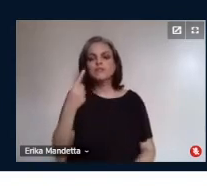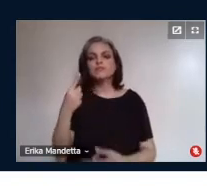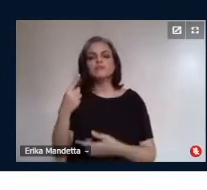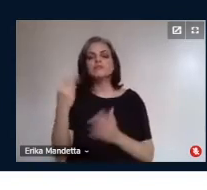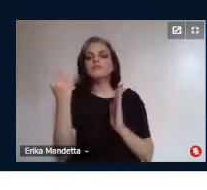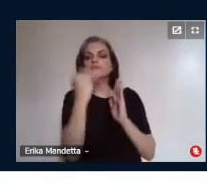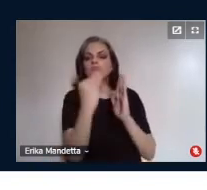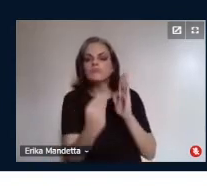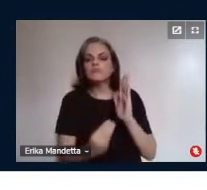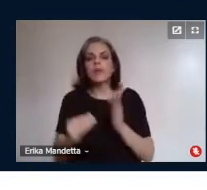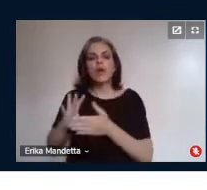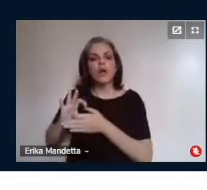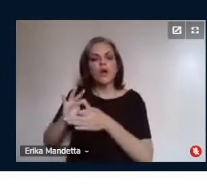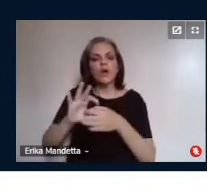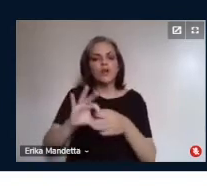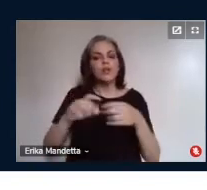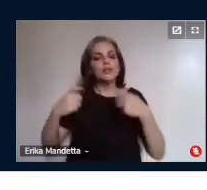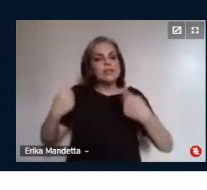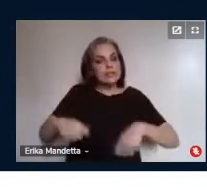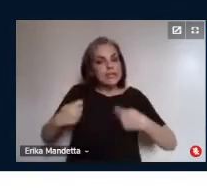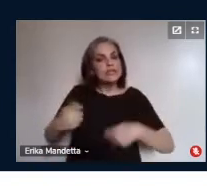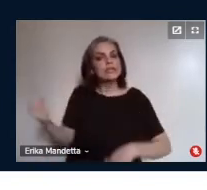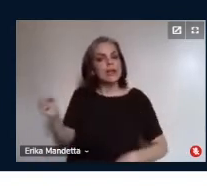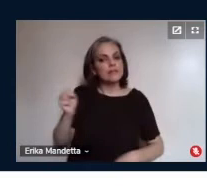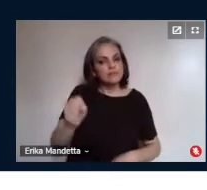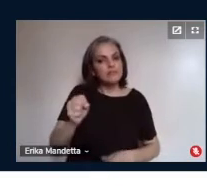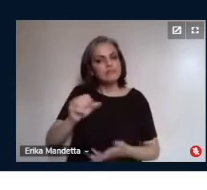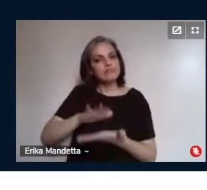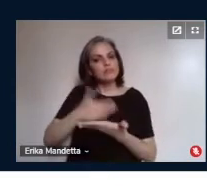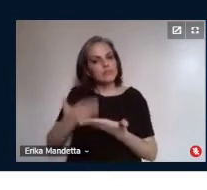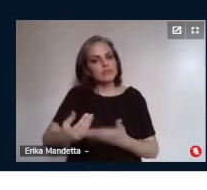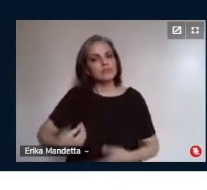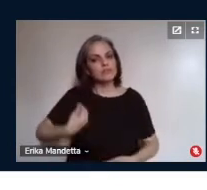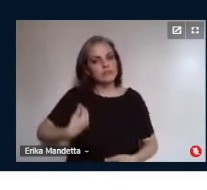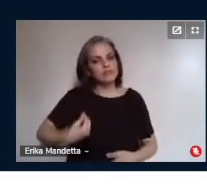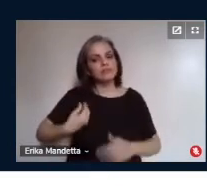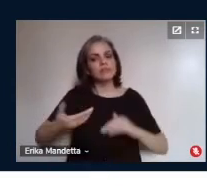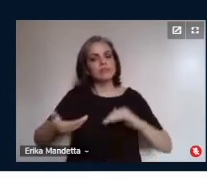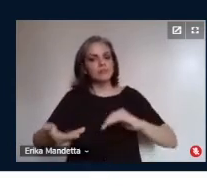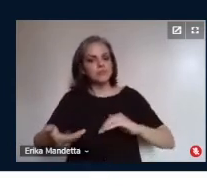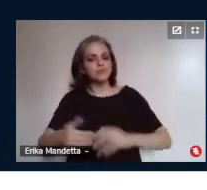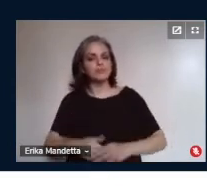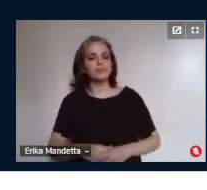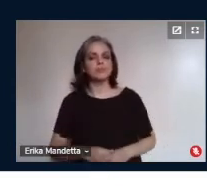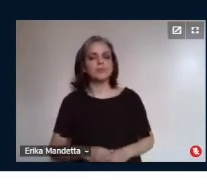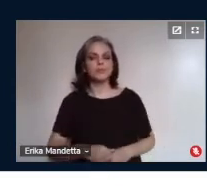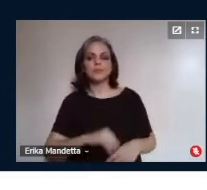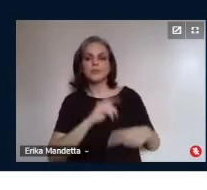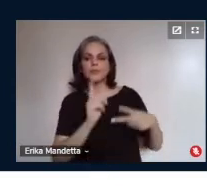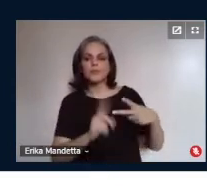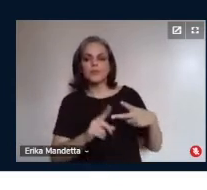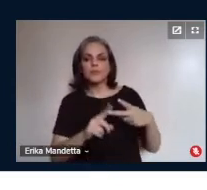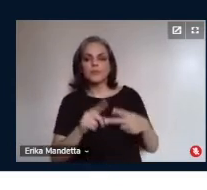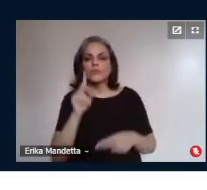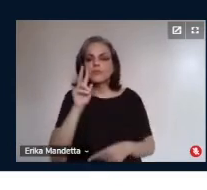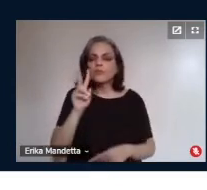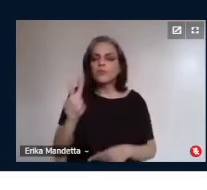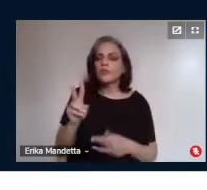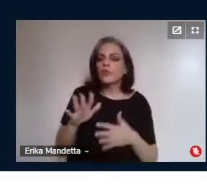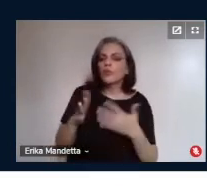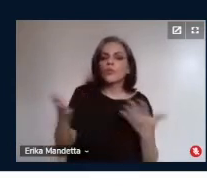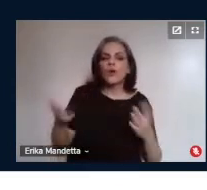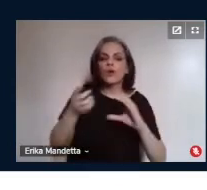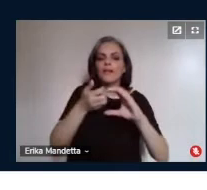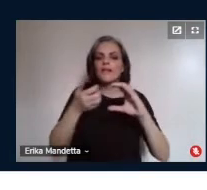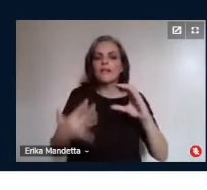que se faz necessária a atuação dos intérpretes de línguas de sinais no Congresso Nacional. Segundo, identificar as características dessas